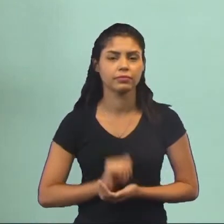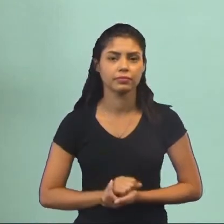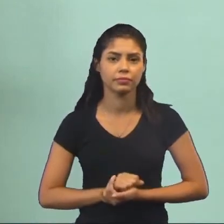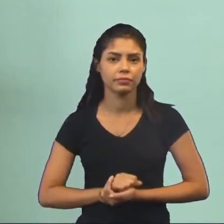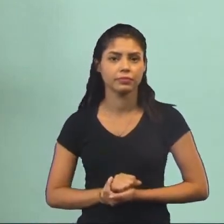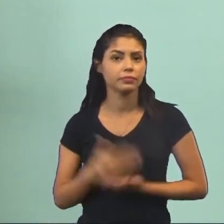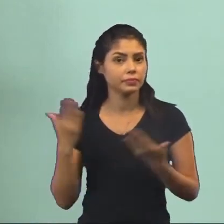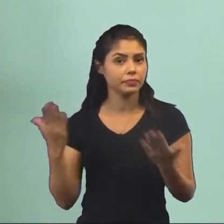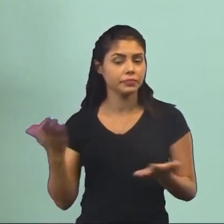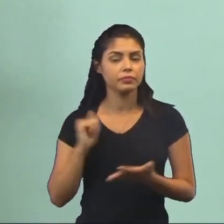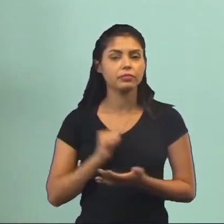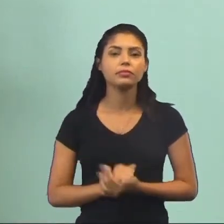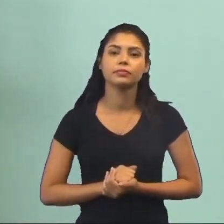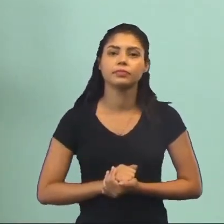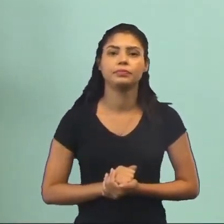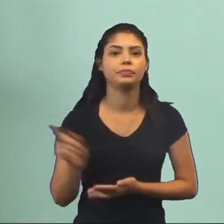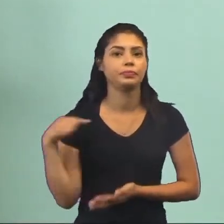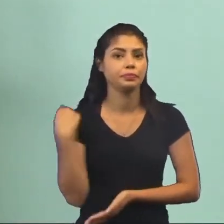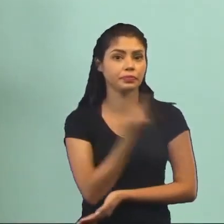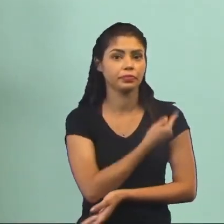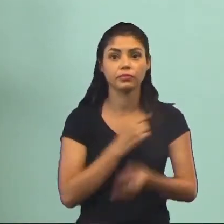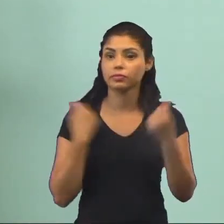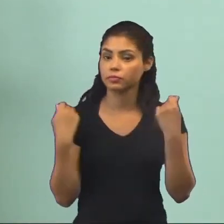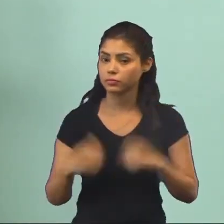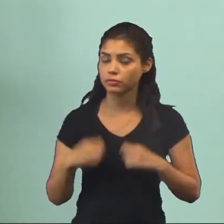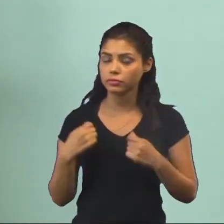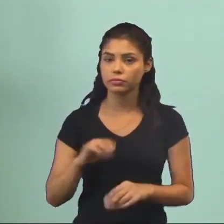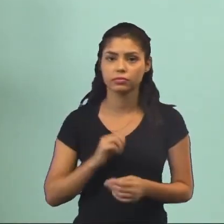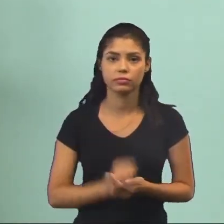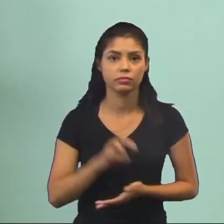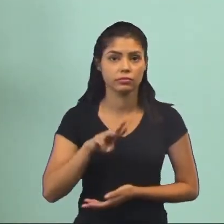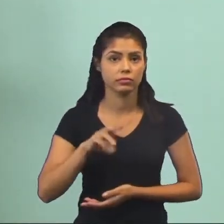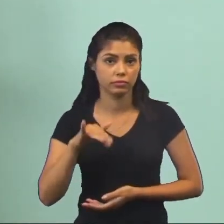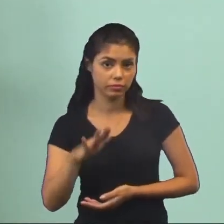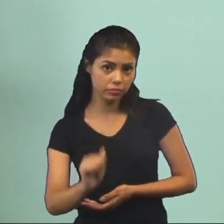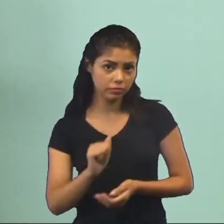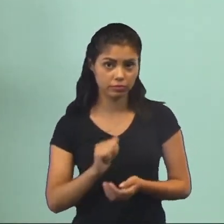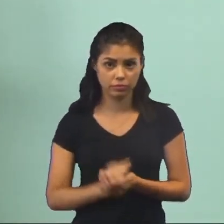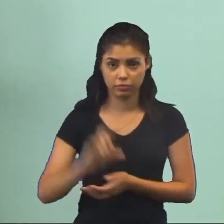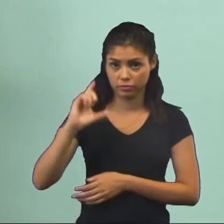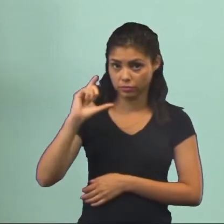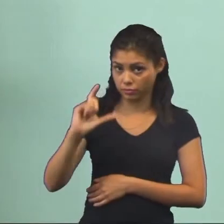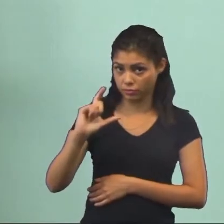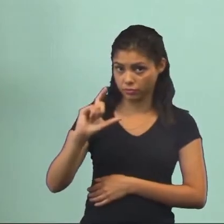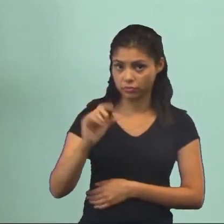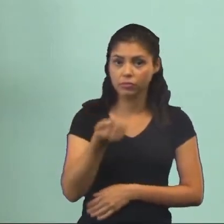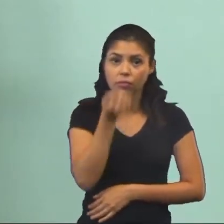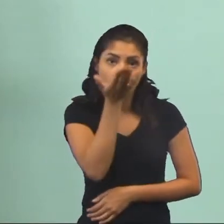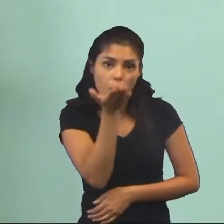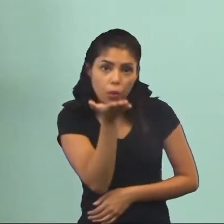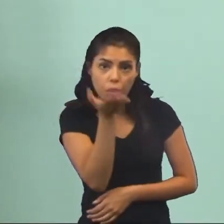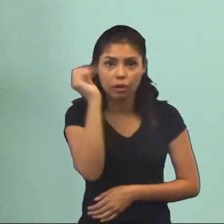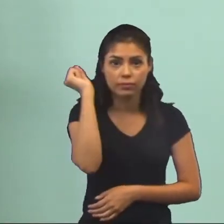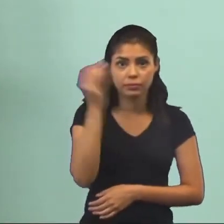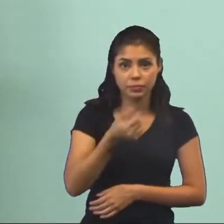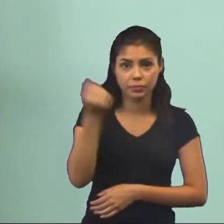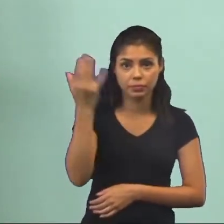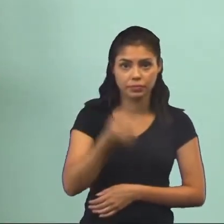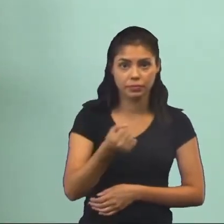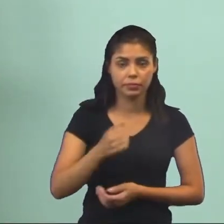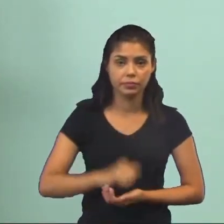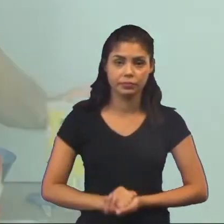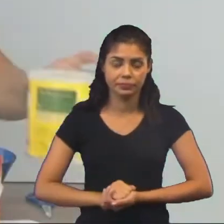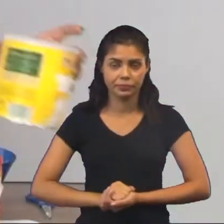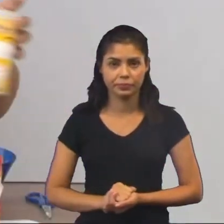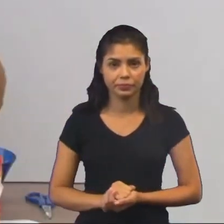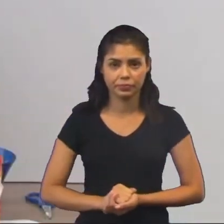receita? Então, nós vamos precisar de meia lata de leite em pó. Meia lata de leite